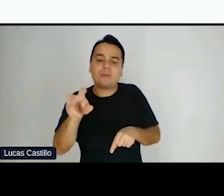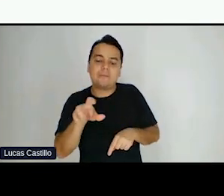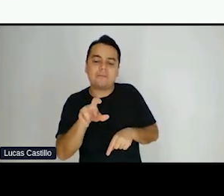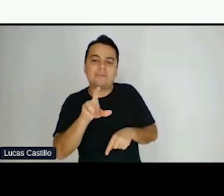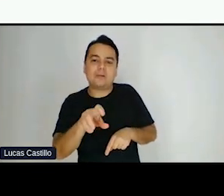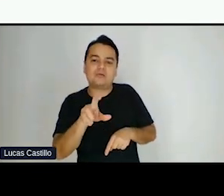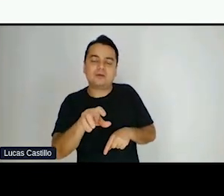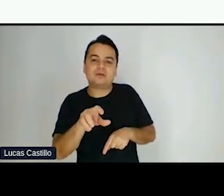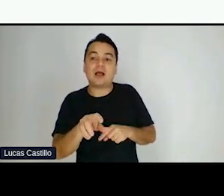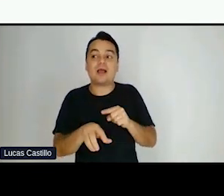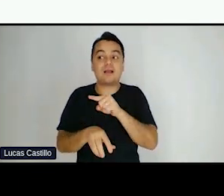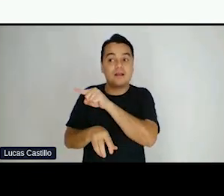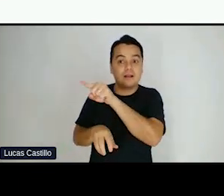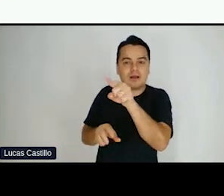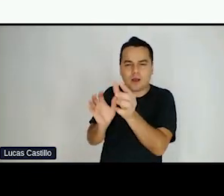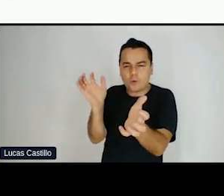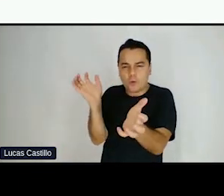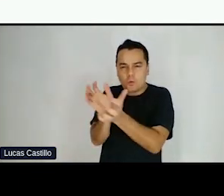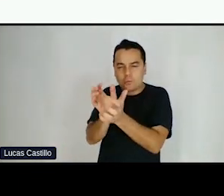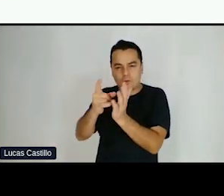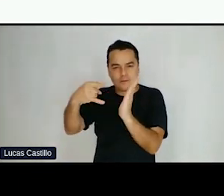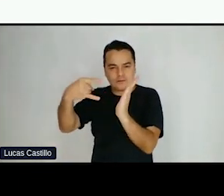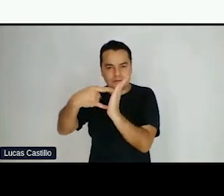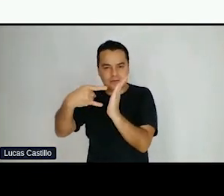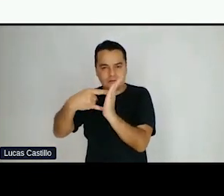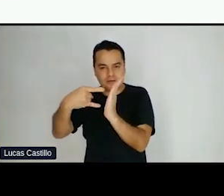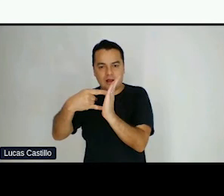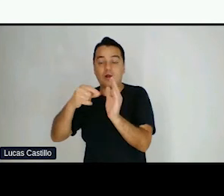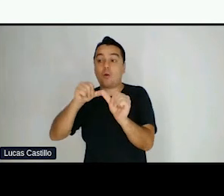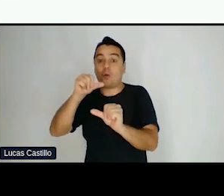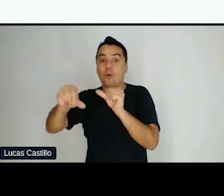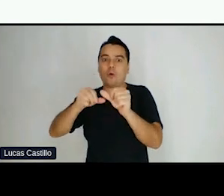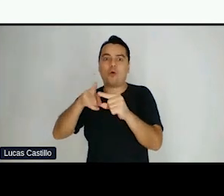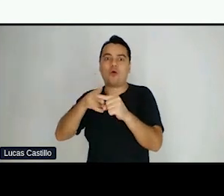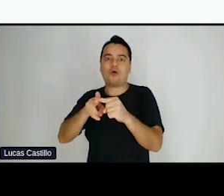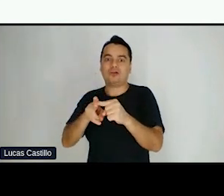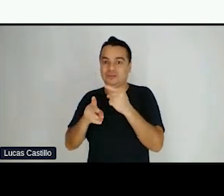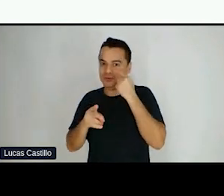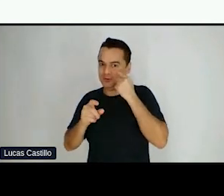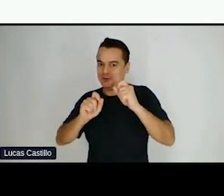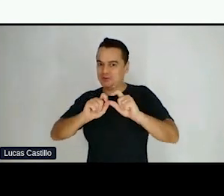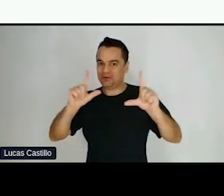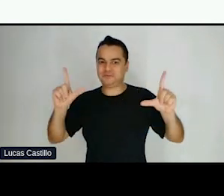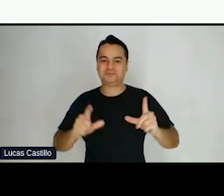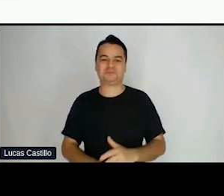meninos do desenvolvimento corrigiram, e aí ficou como, dedinho, roda aí.